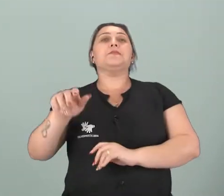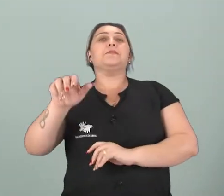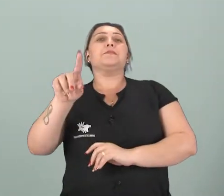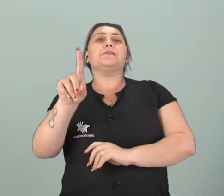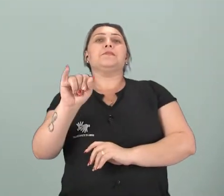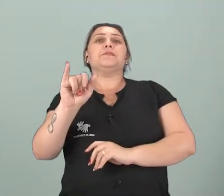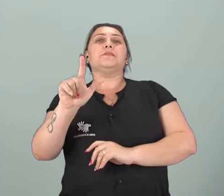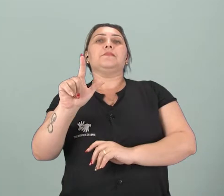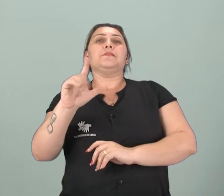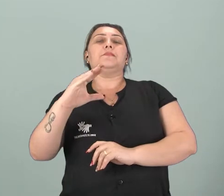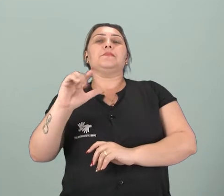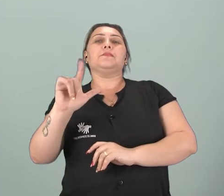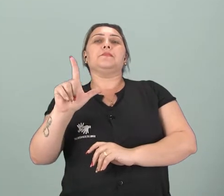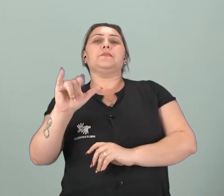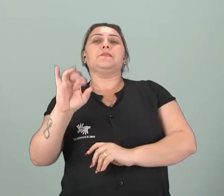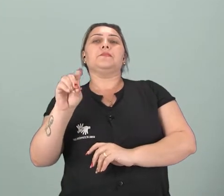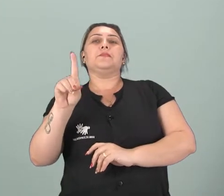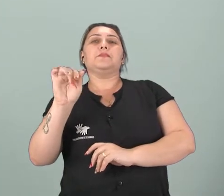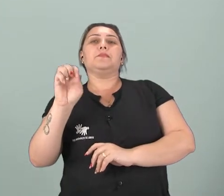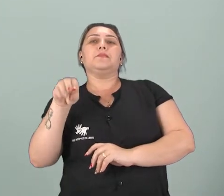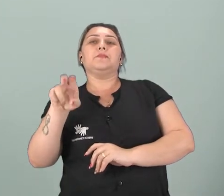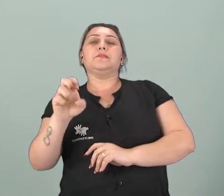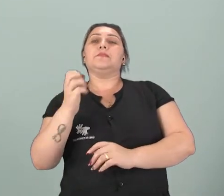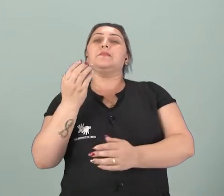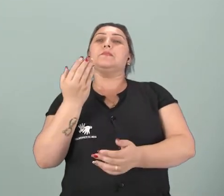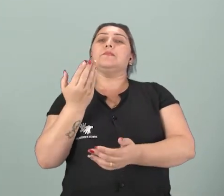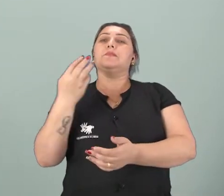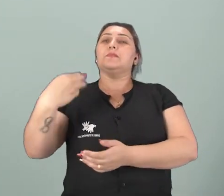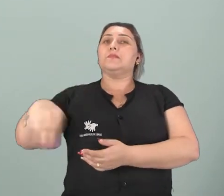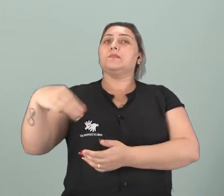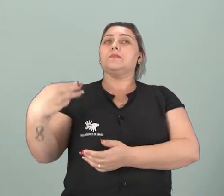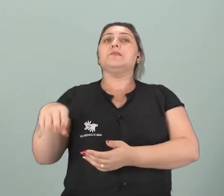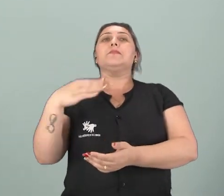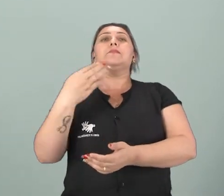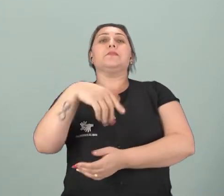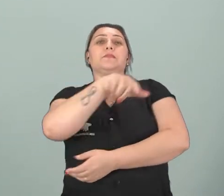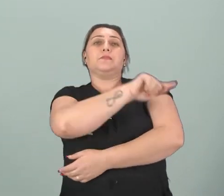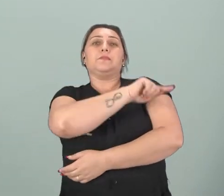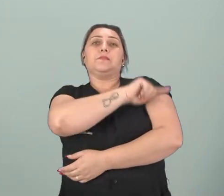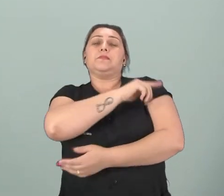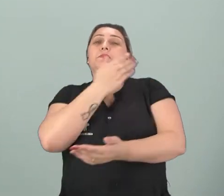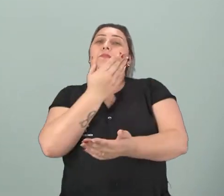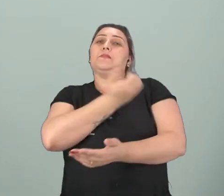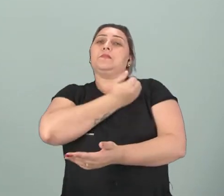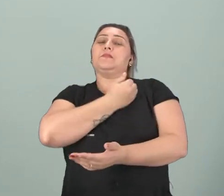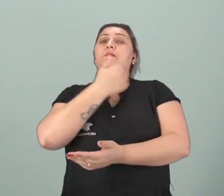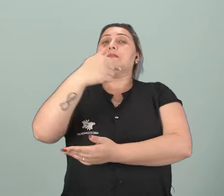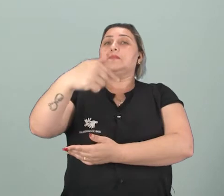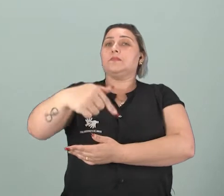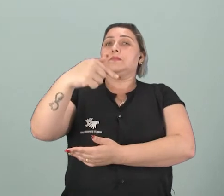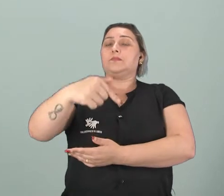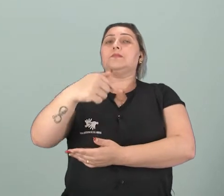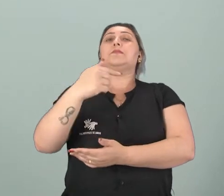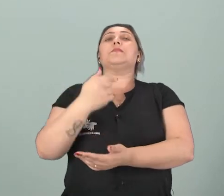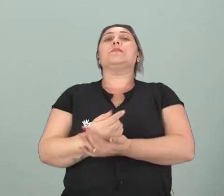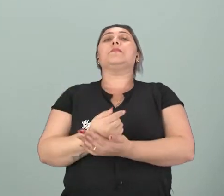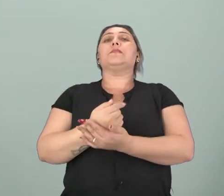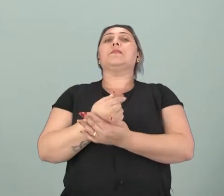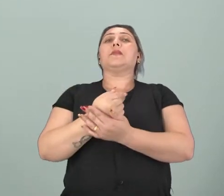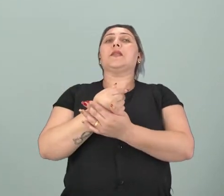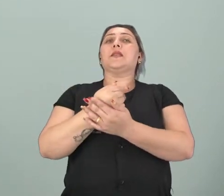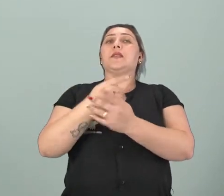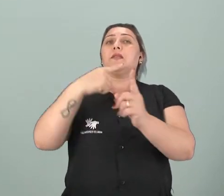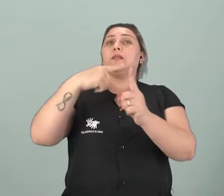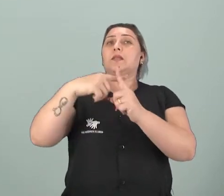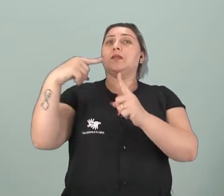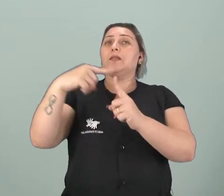sou a professora Euclidiane, de Matemática. Essa é a nossa aula 07 do 7º ano. E hoje nós iremos ver adição e subtração